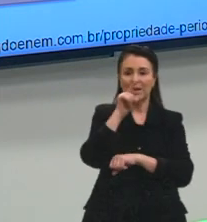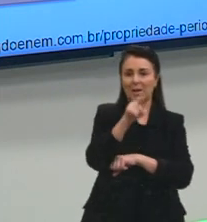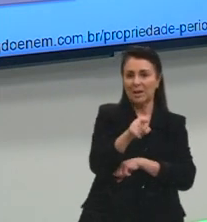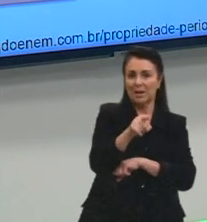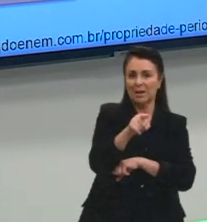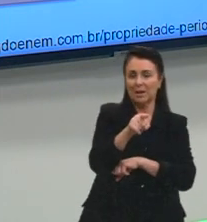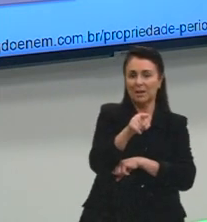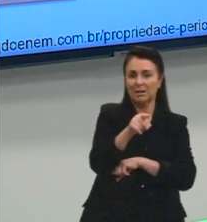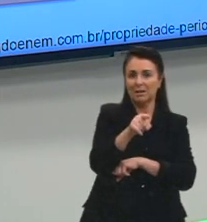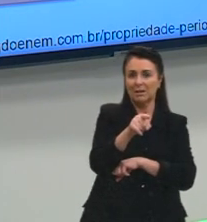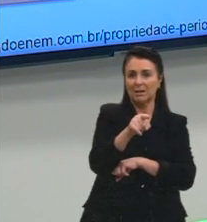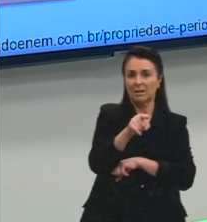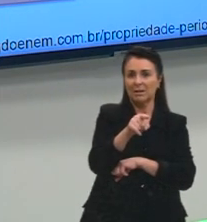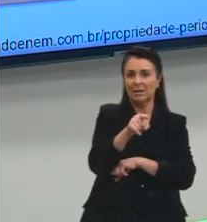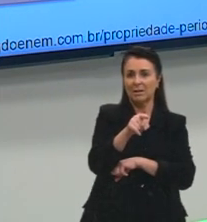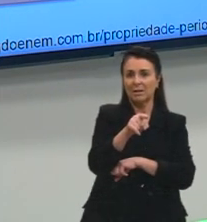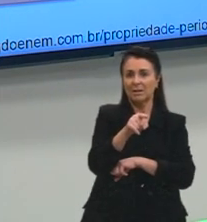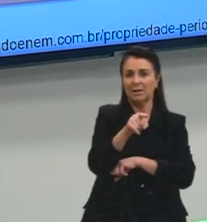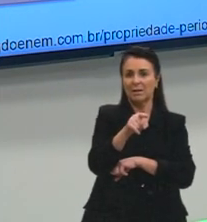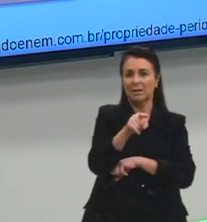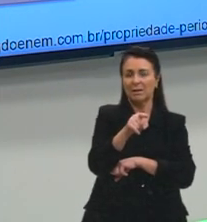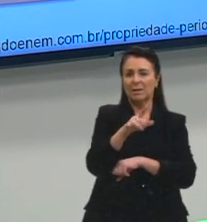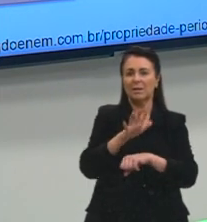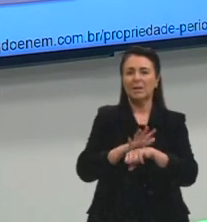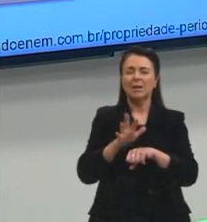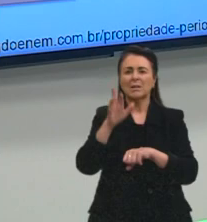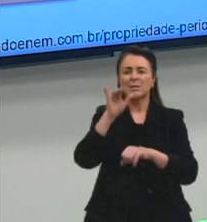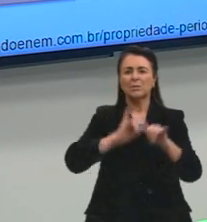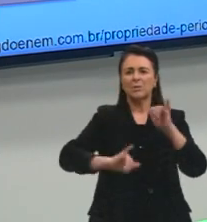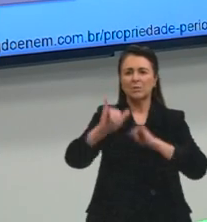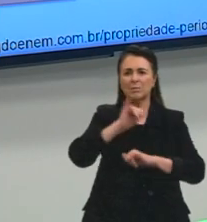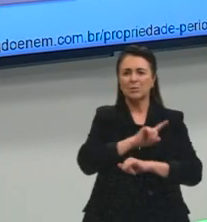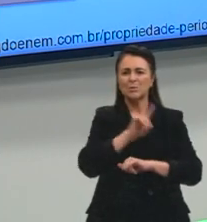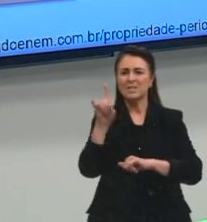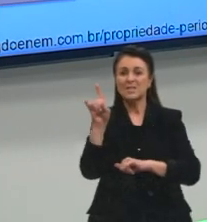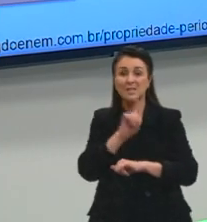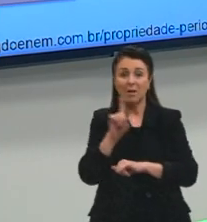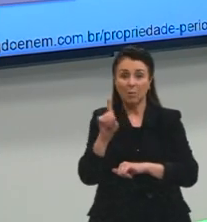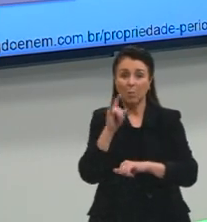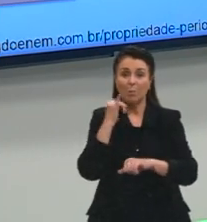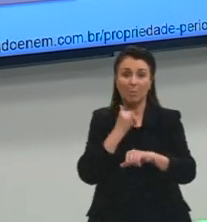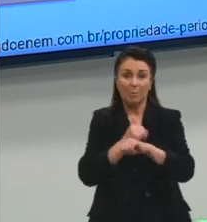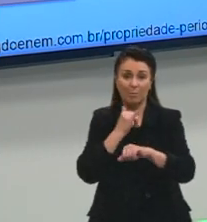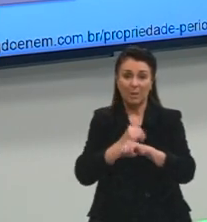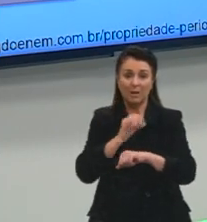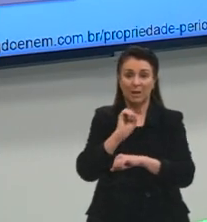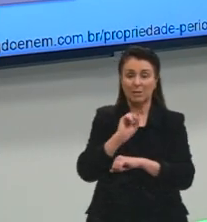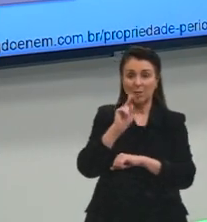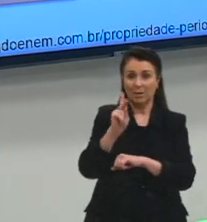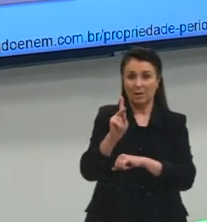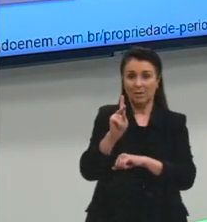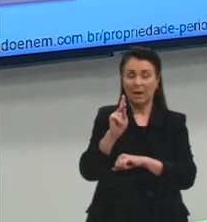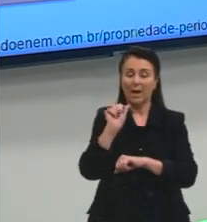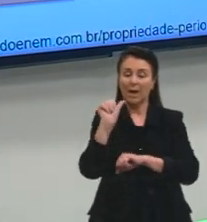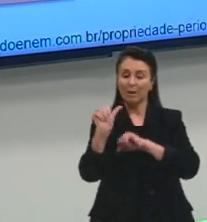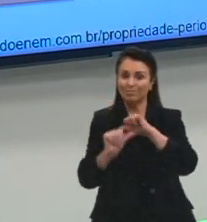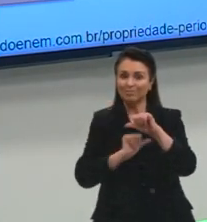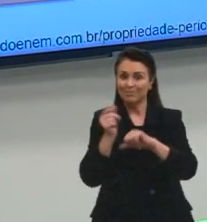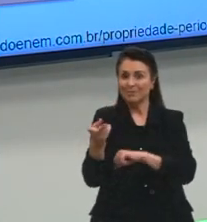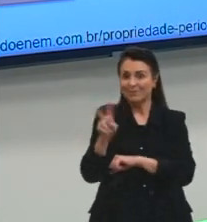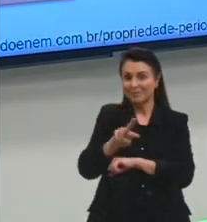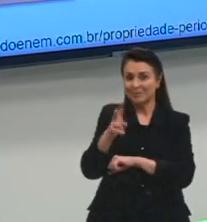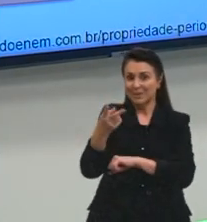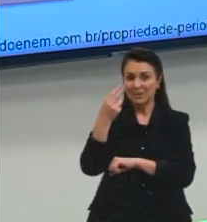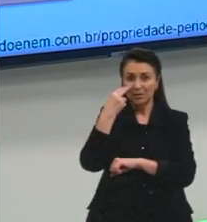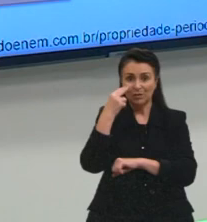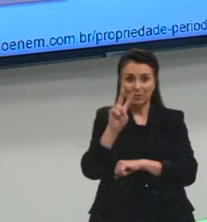são a maior reatividade química dos não-metais certo é o posto os metais a gente viu na